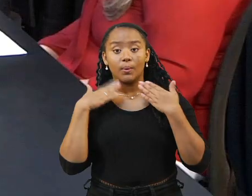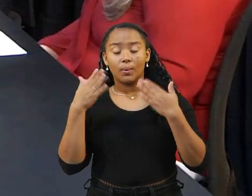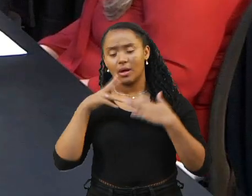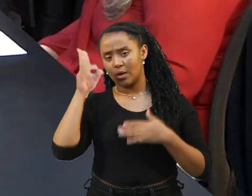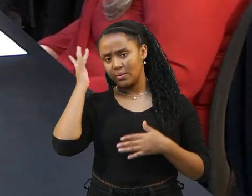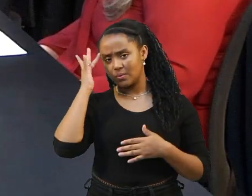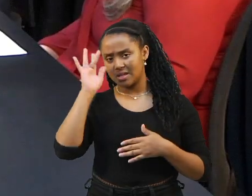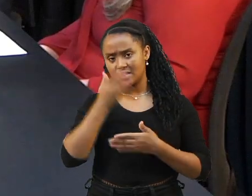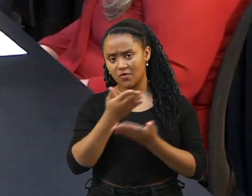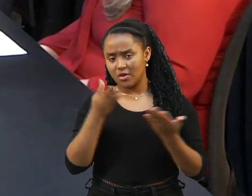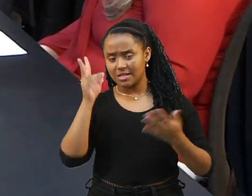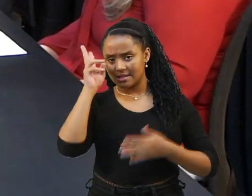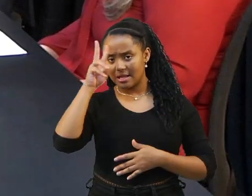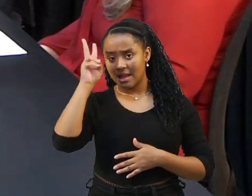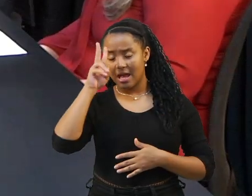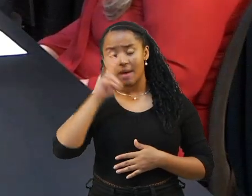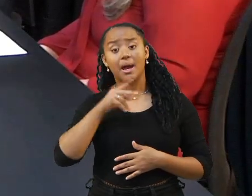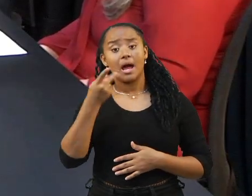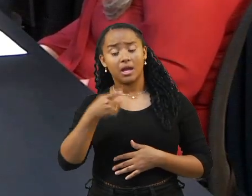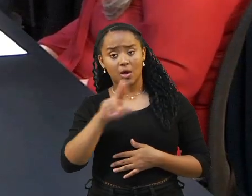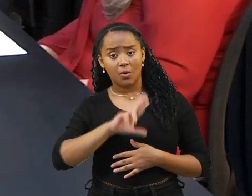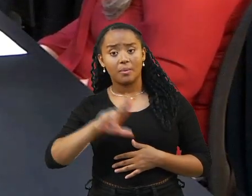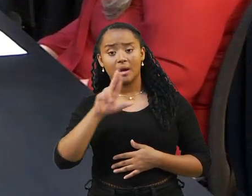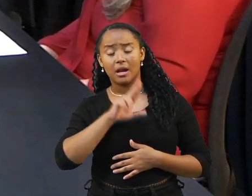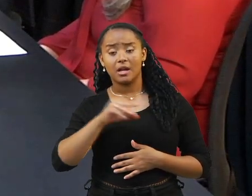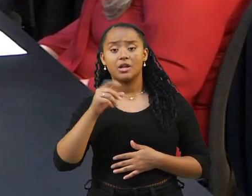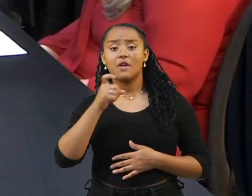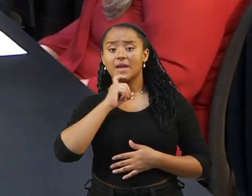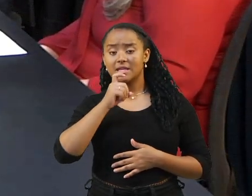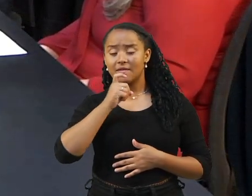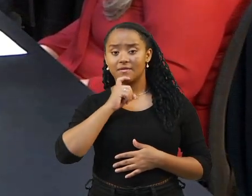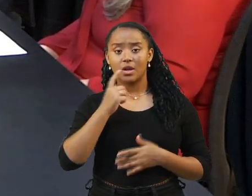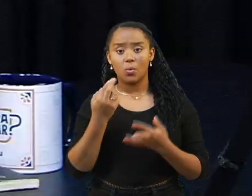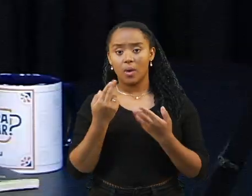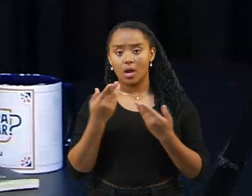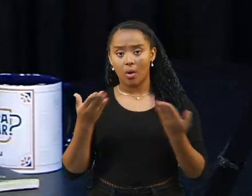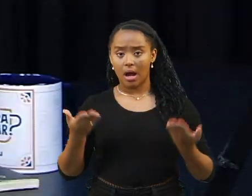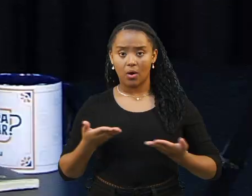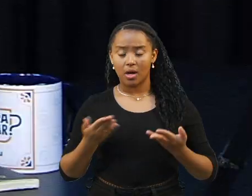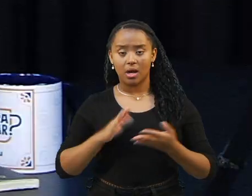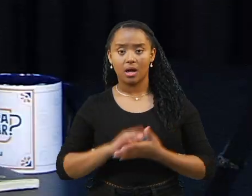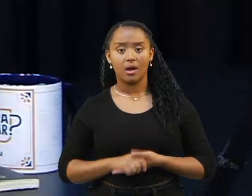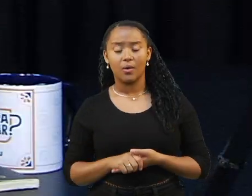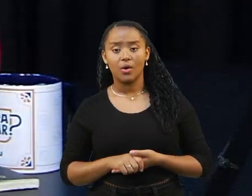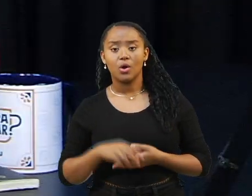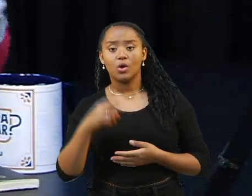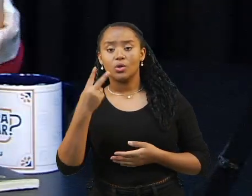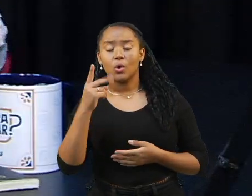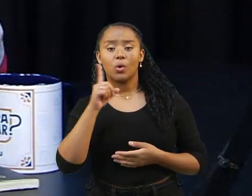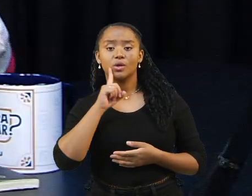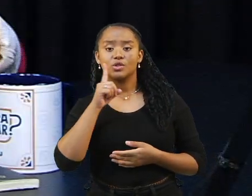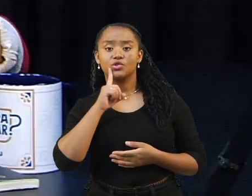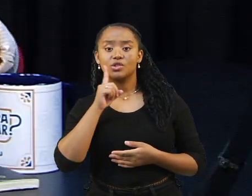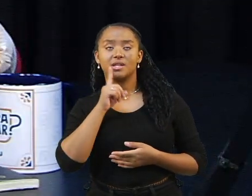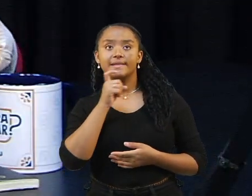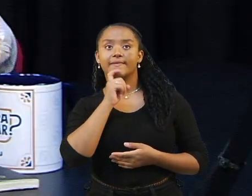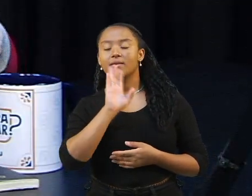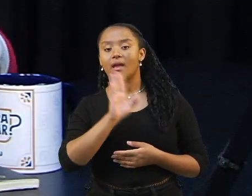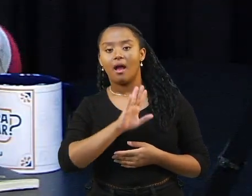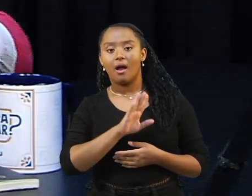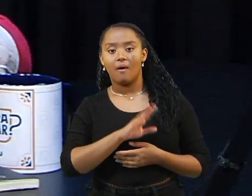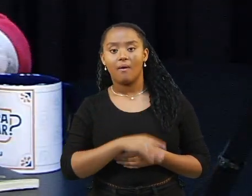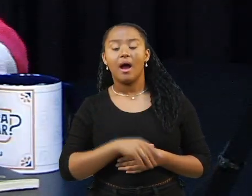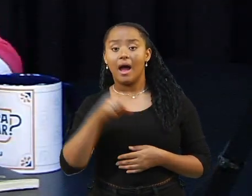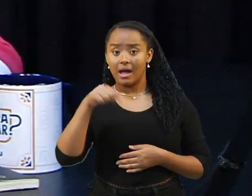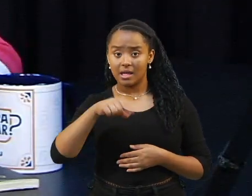Sim, não sei se recordam. Sim. Fazia frio, Uberlândia. Não era assim, igual agora, 2 dias o inverno não.